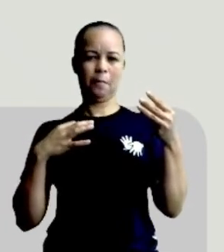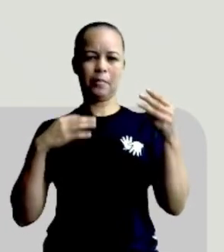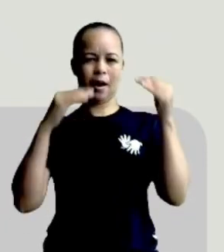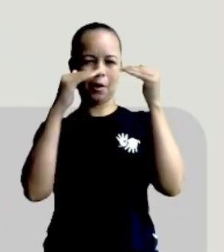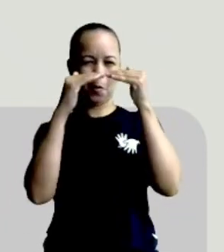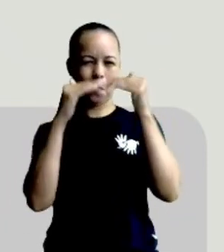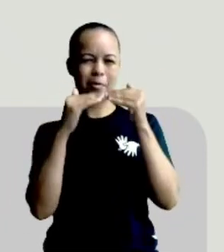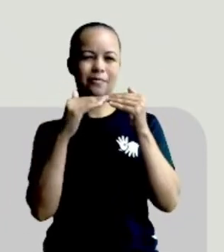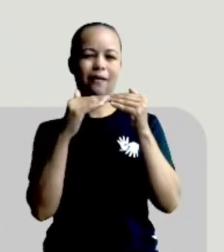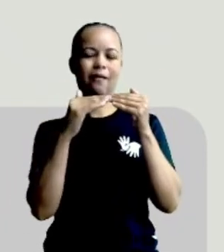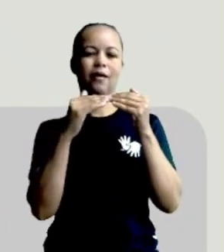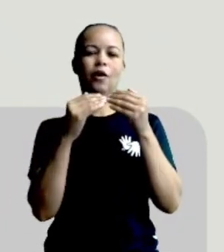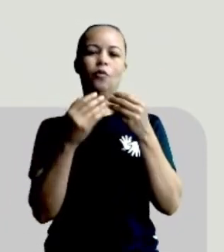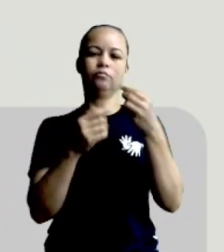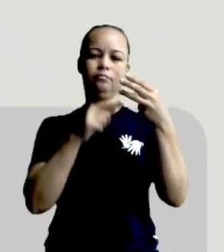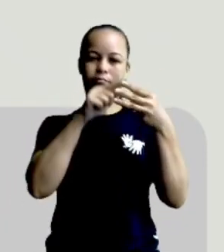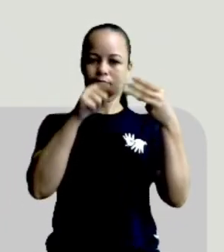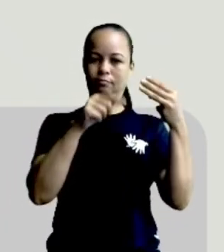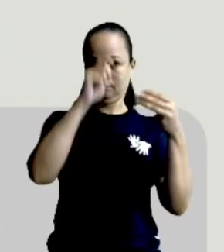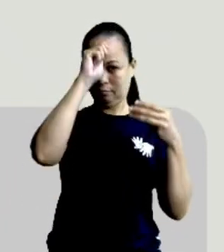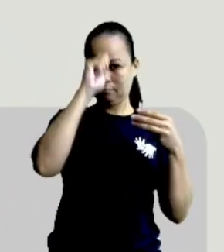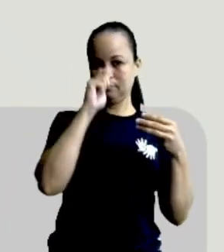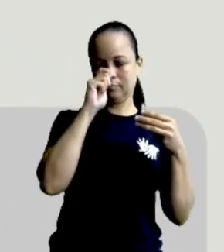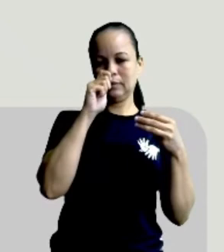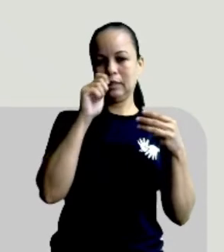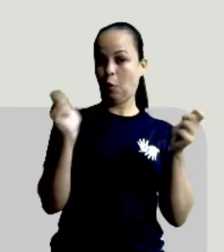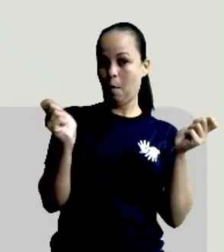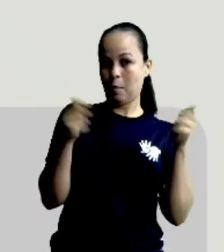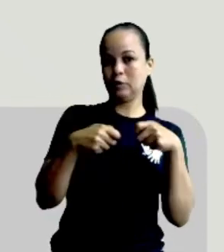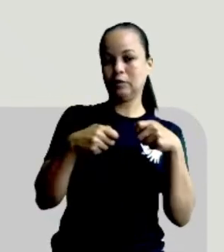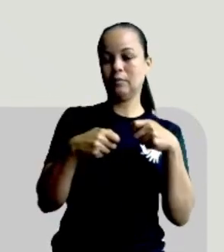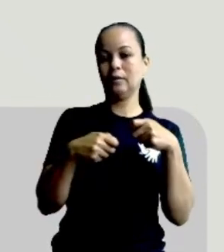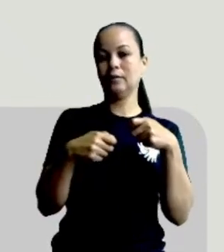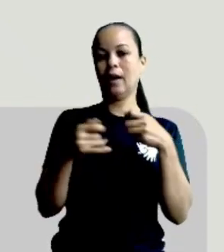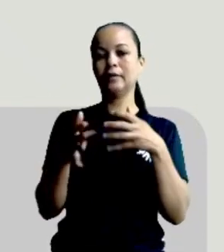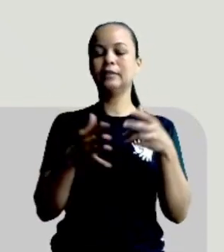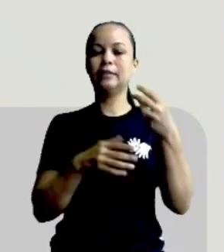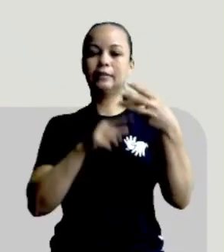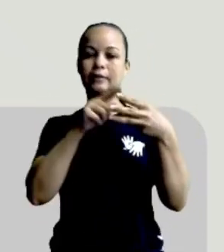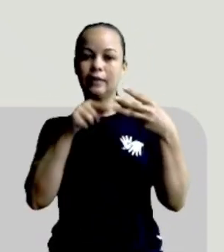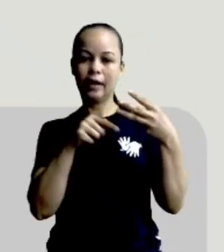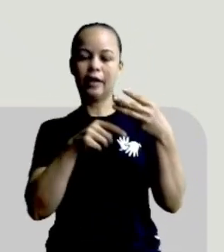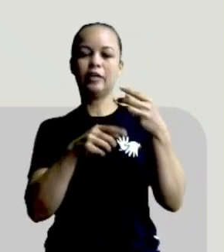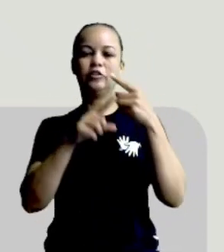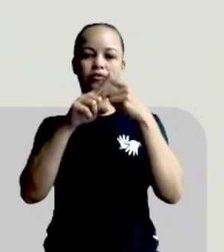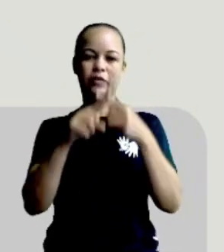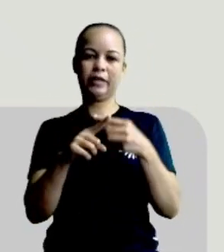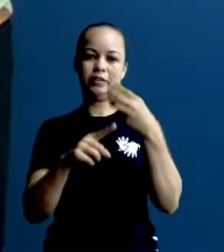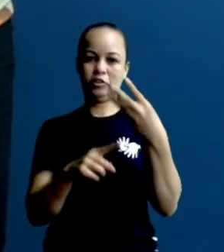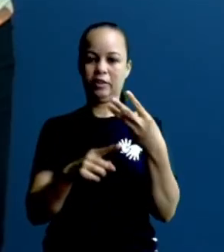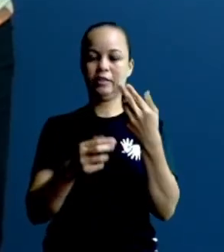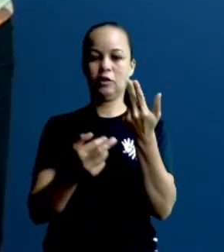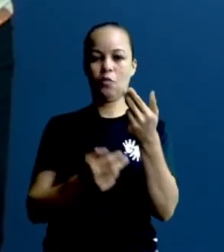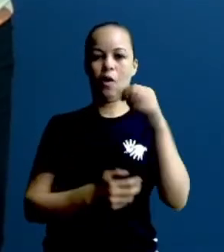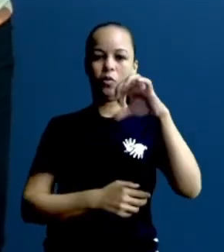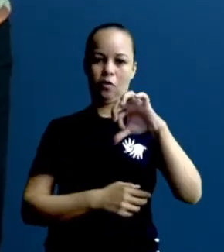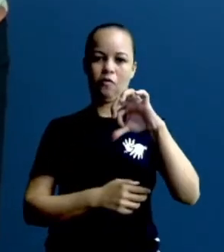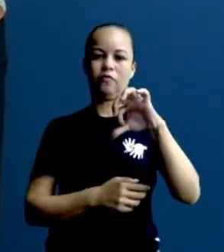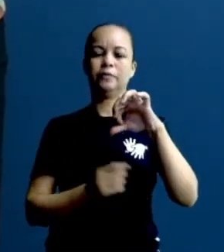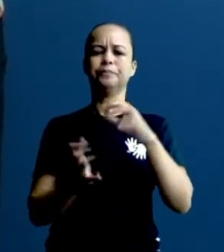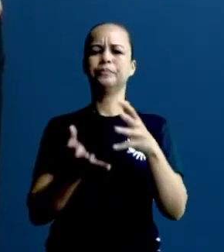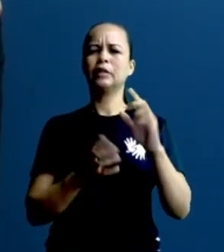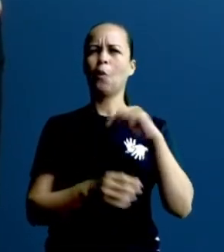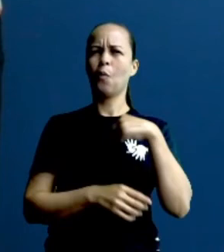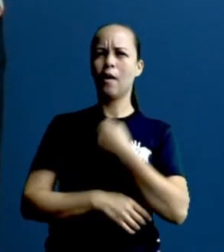combinar com 3 bonés. Então, a possibilidade aí, 3 vezes 3, 9. Lembrem-se, eu